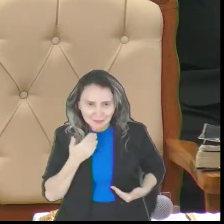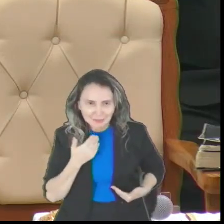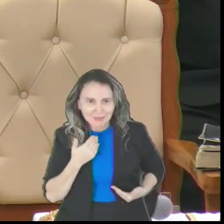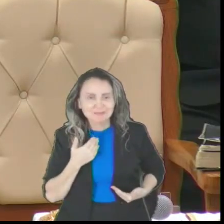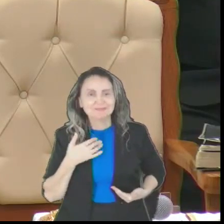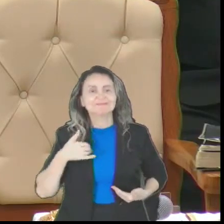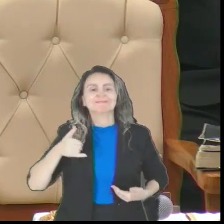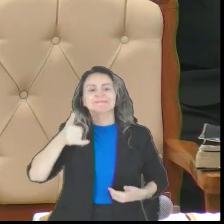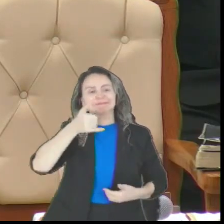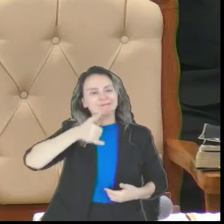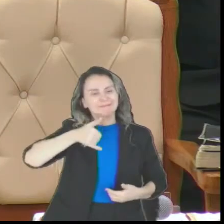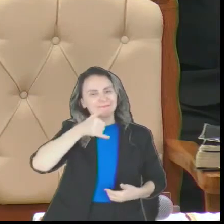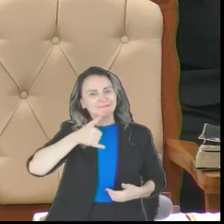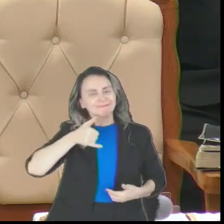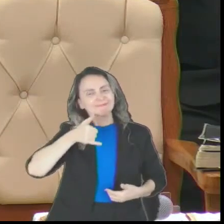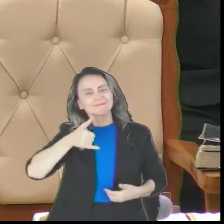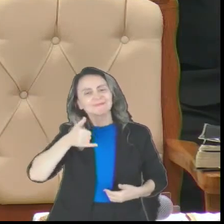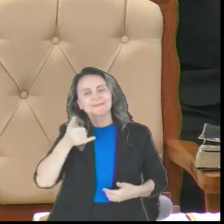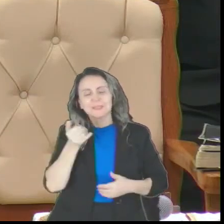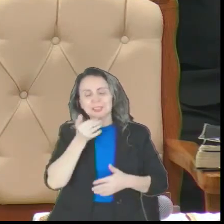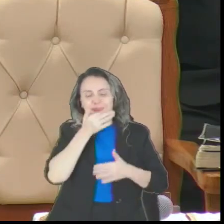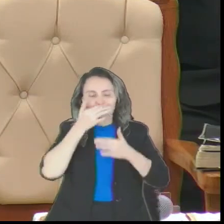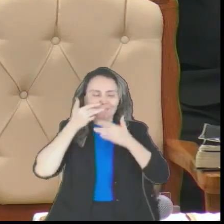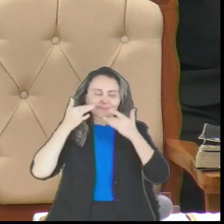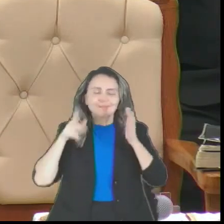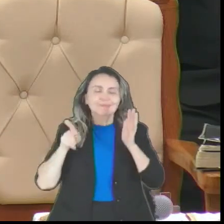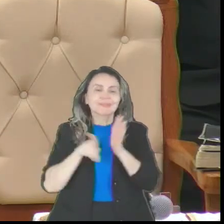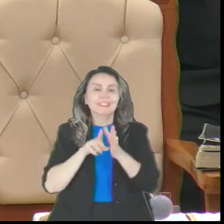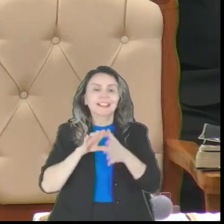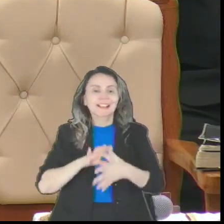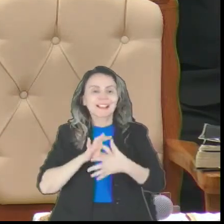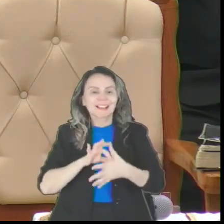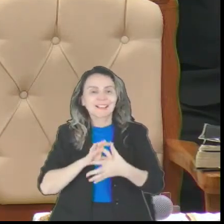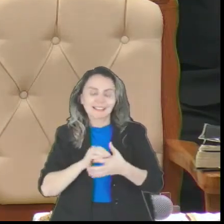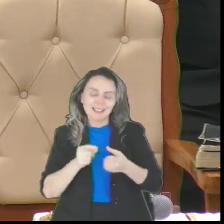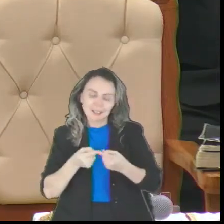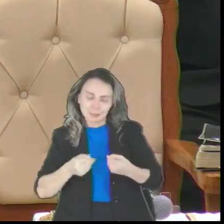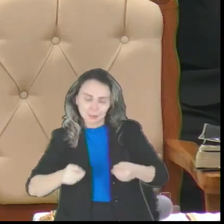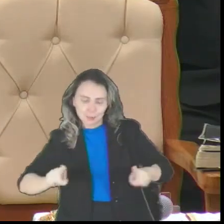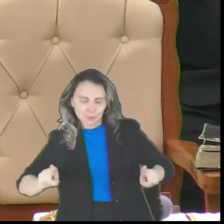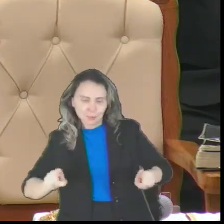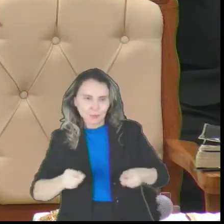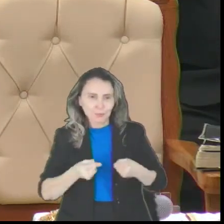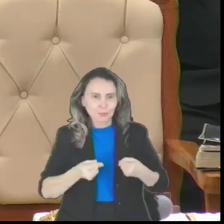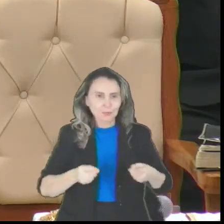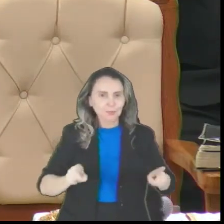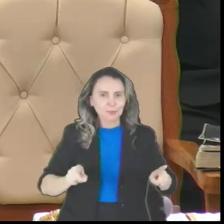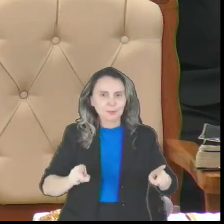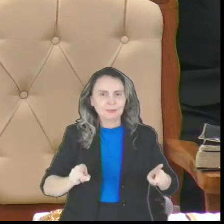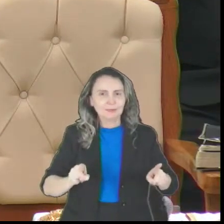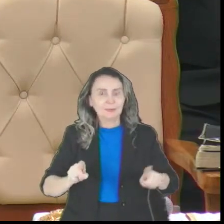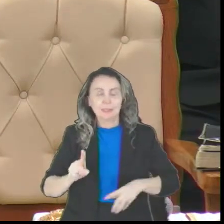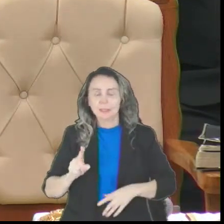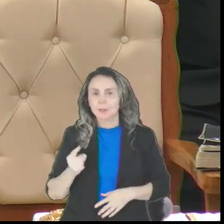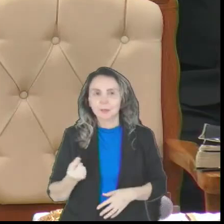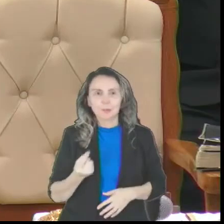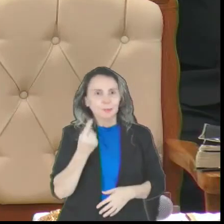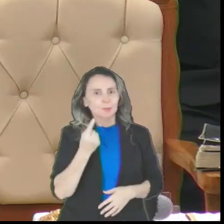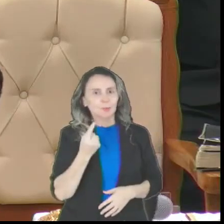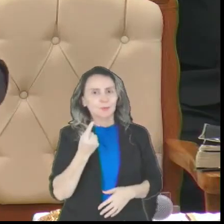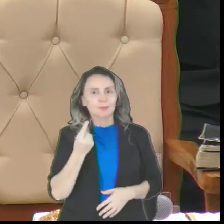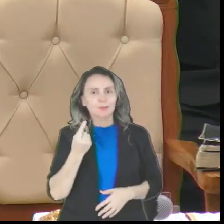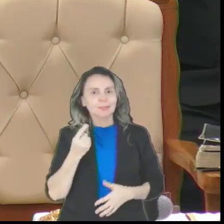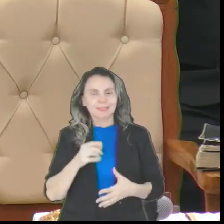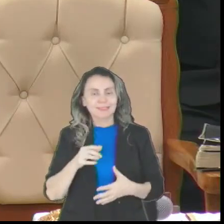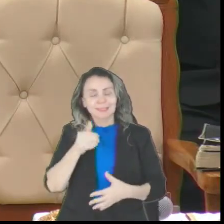A gordura traz o cheiro da carne. É a única gordura, irmãos, que não traz colesterol.